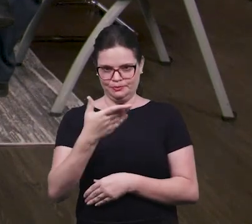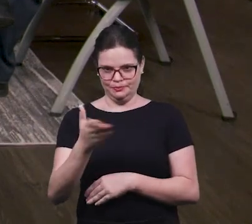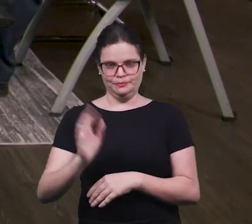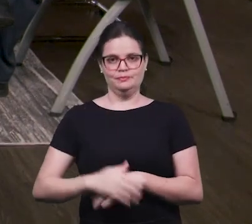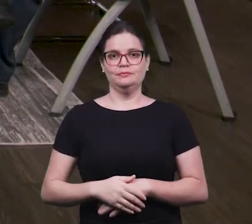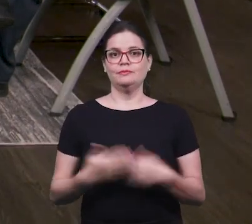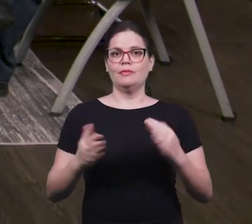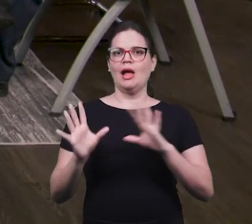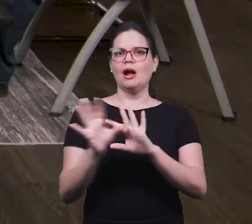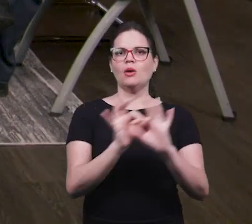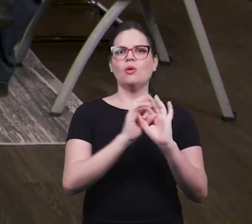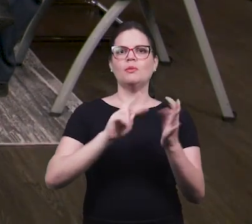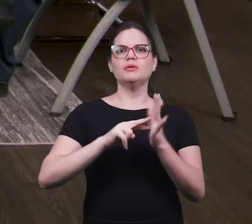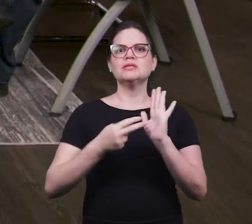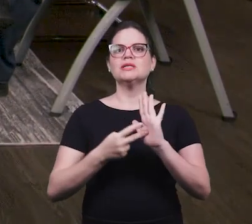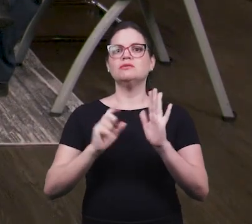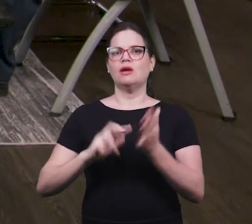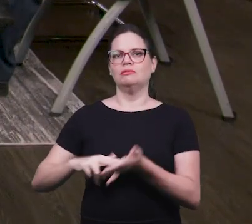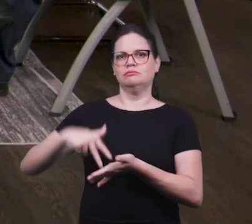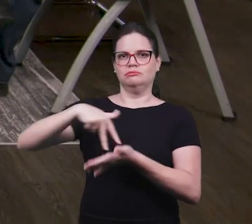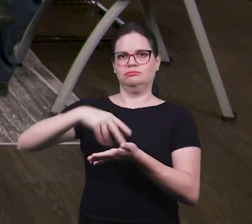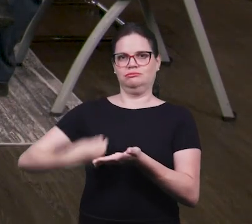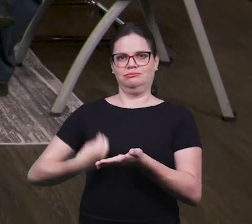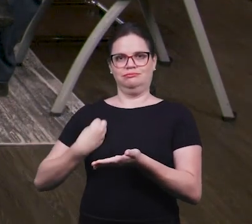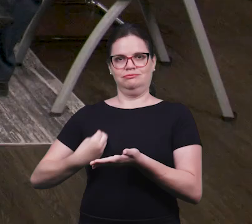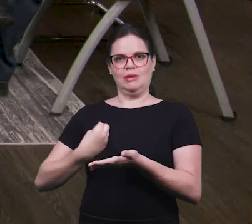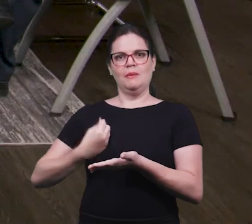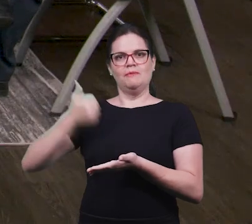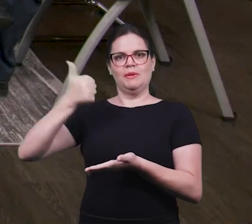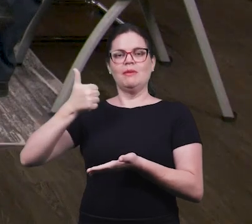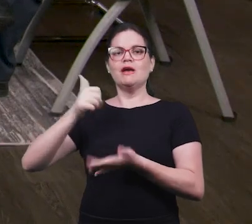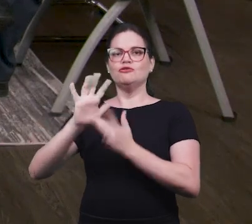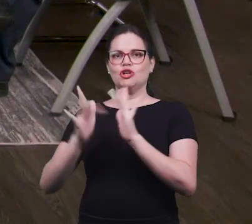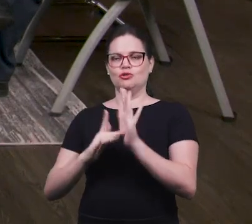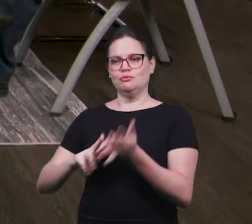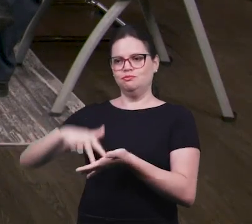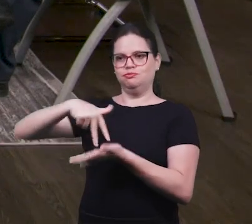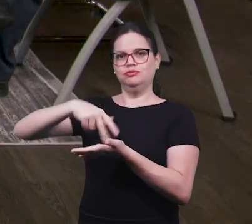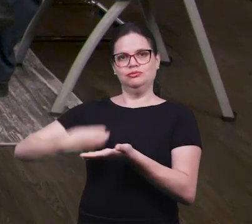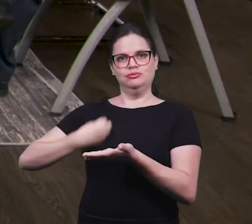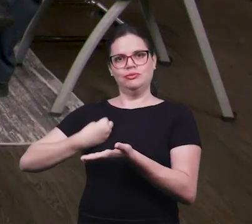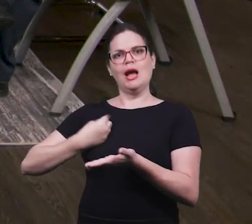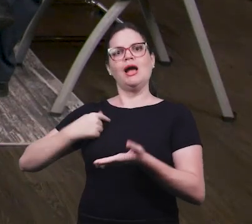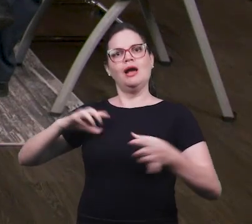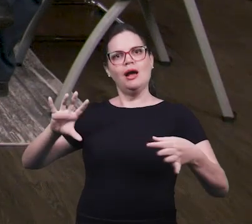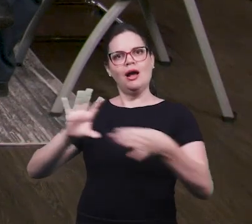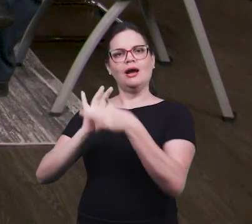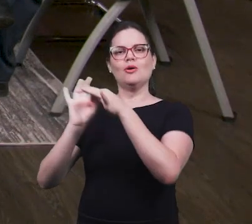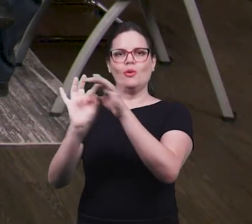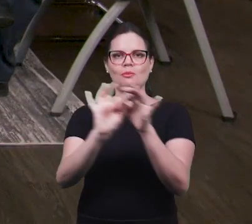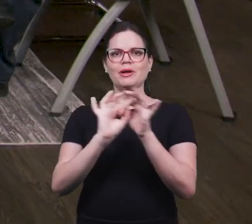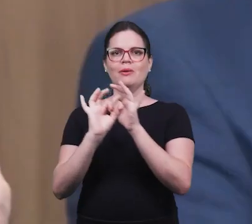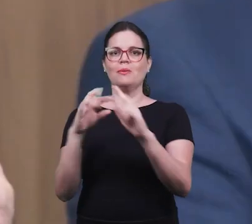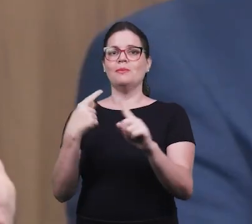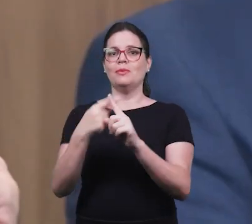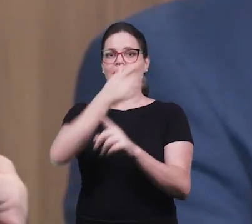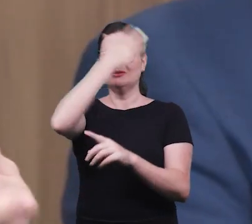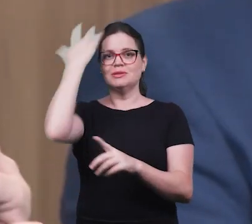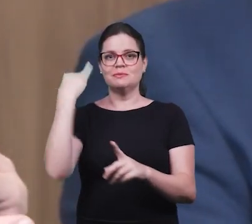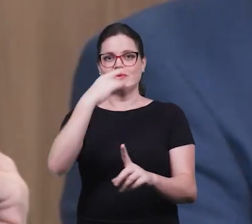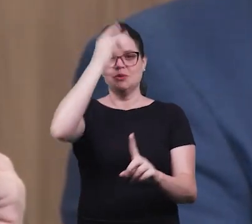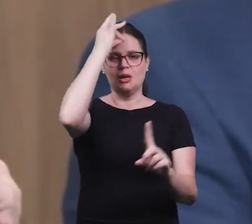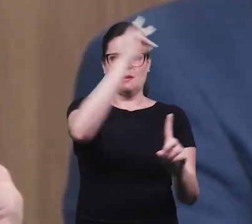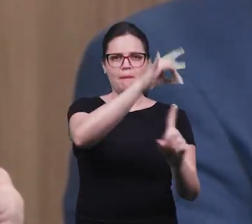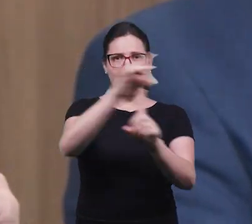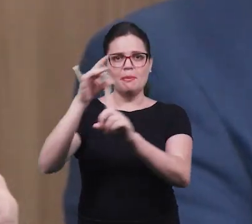da ressurreição. Quando vem o batismo com o Espírito Santo é derramado sobre a igreja, ali começa o governo